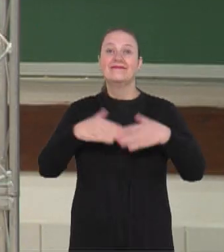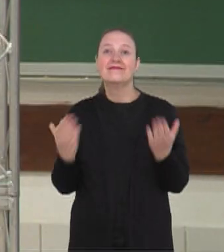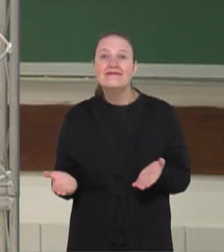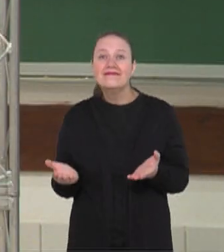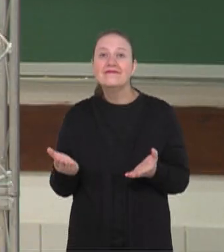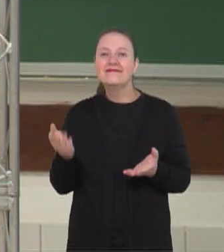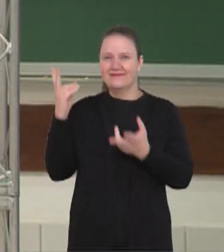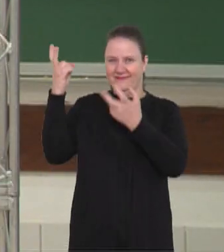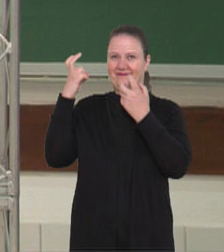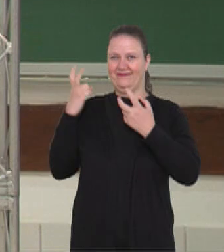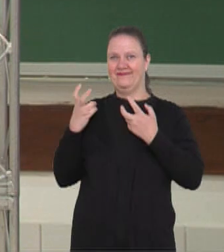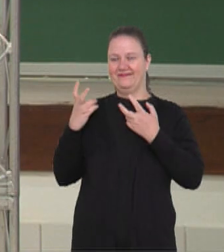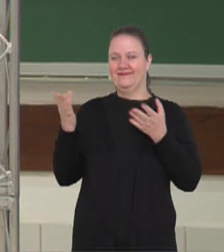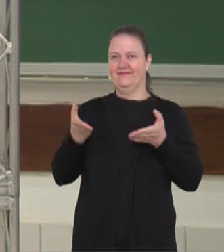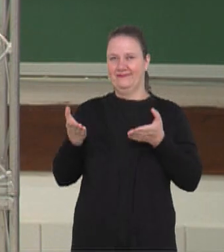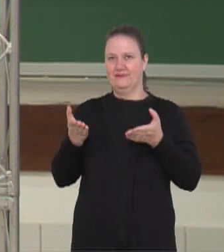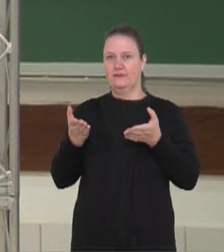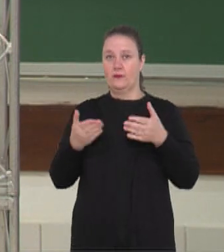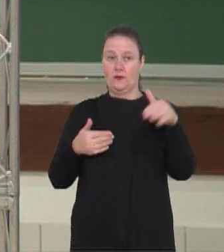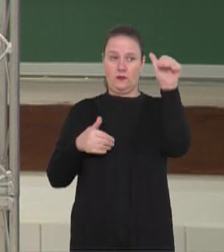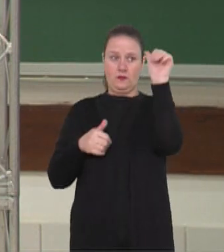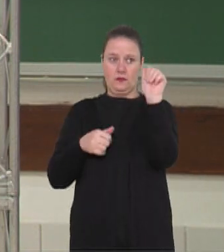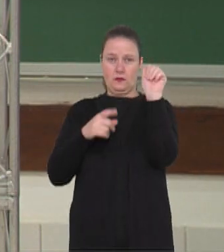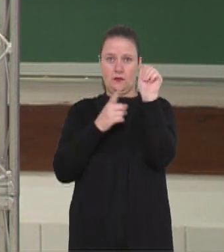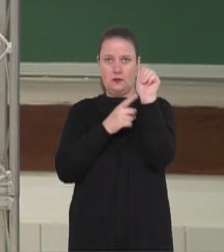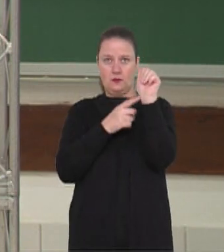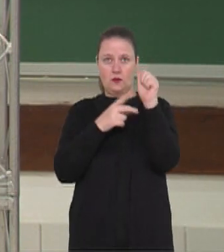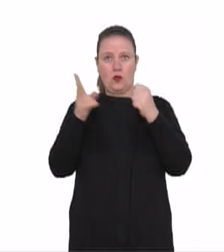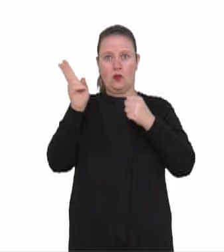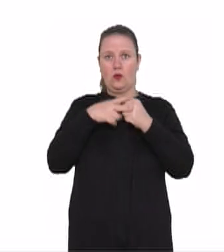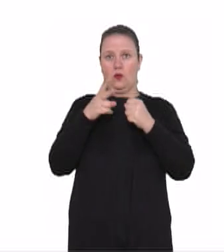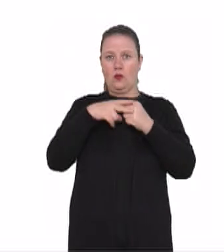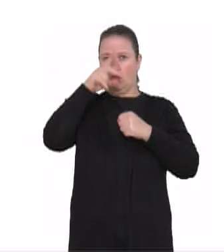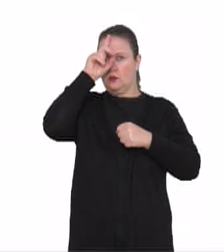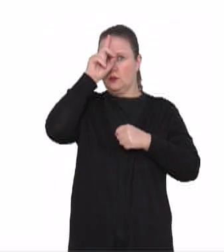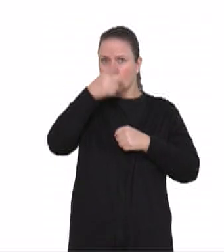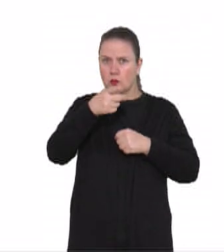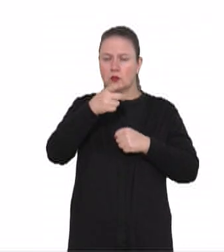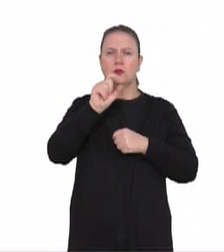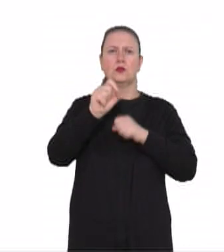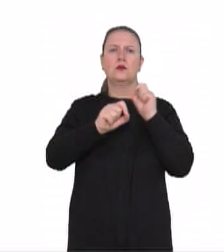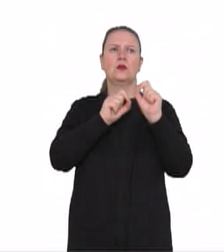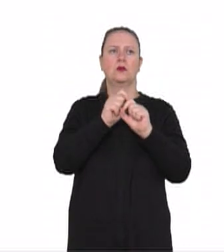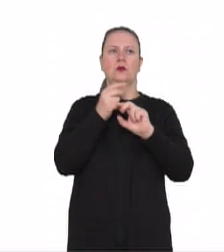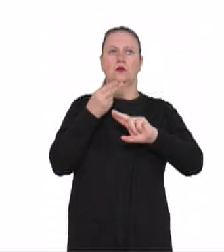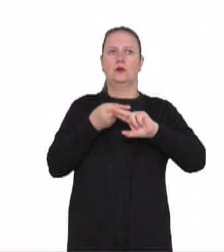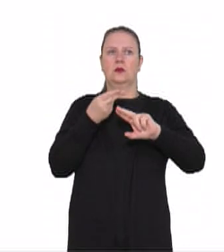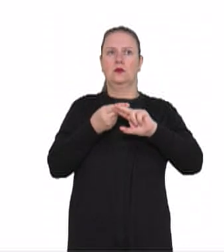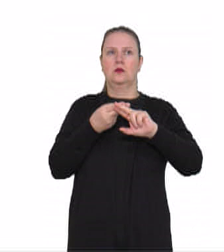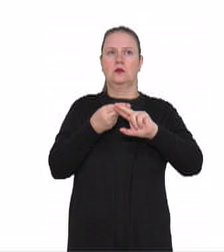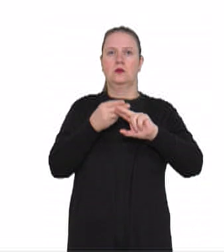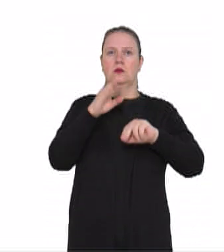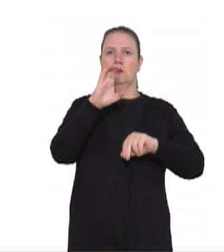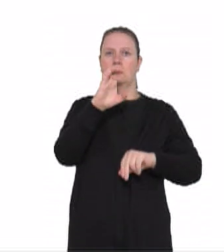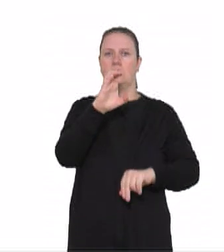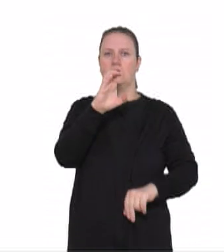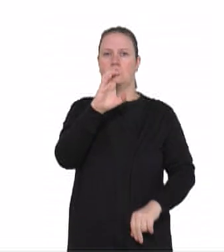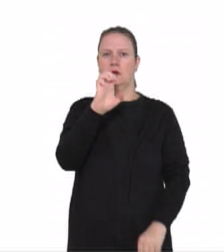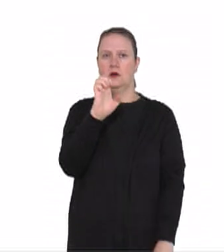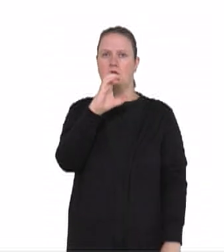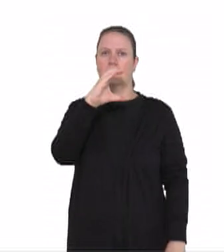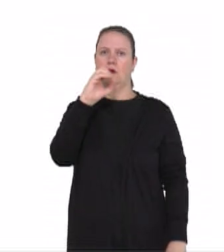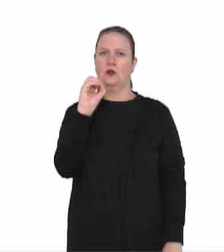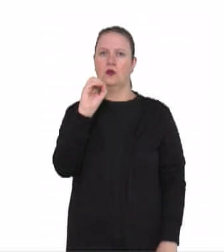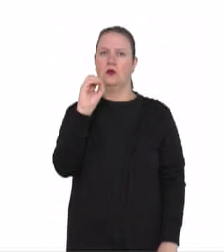Então, vamos conferir agora. A letra A, então os verbos no imperativo são usados nas ecodicas, nas